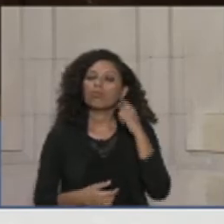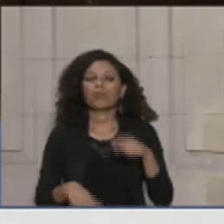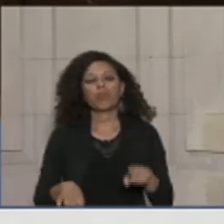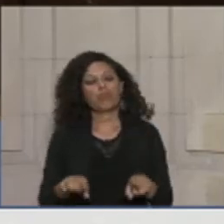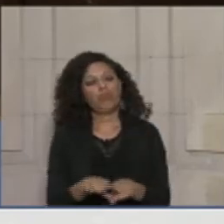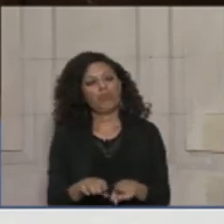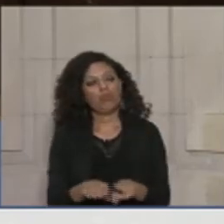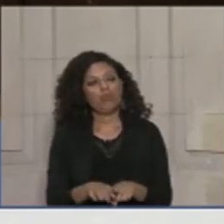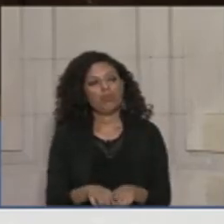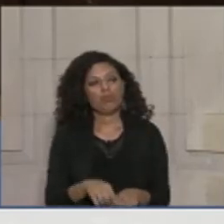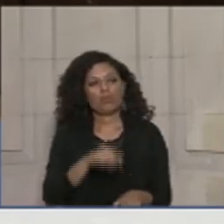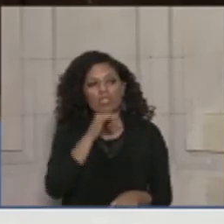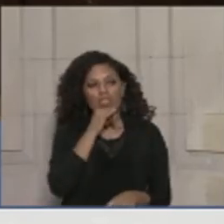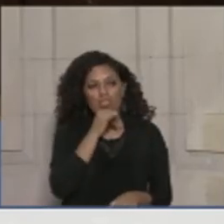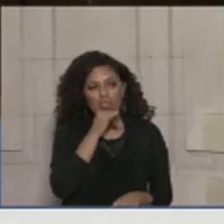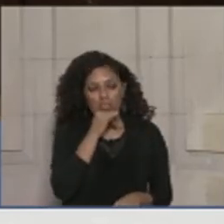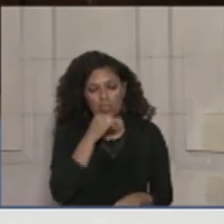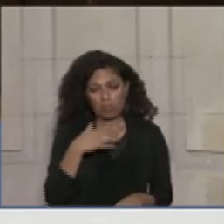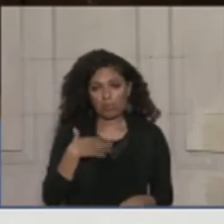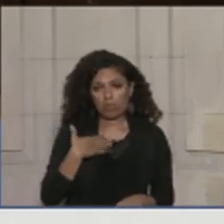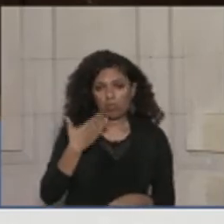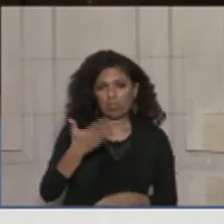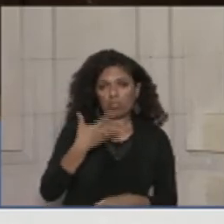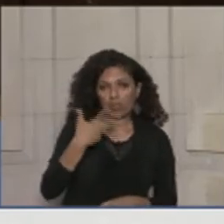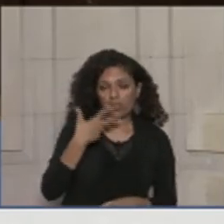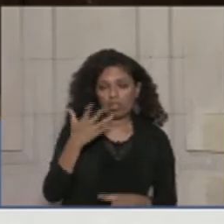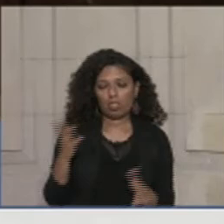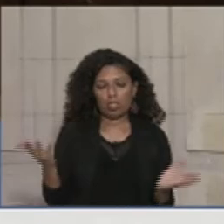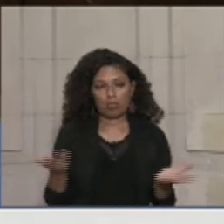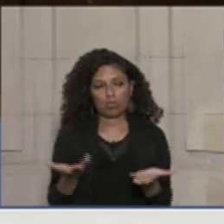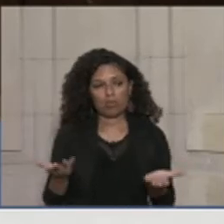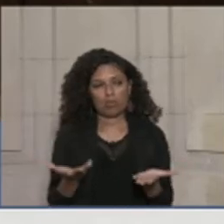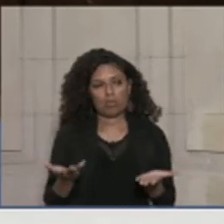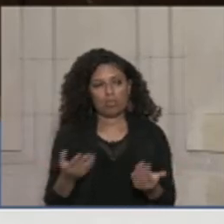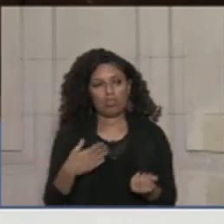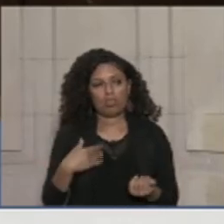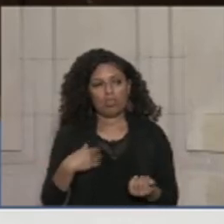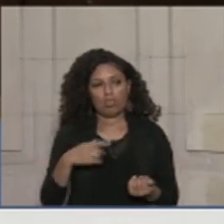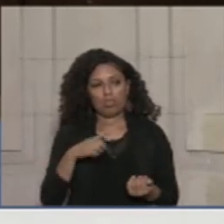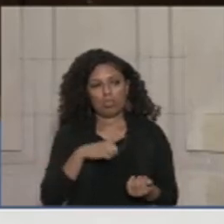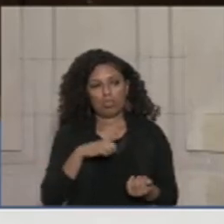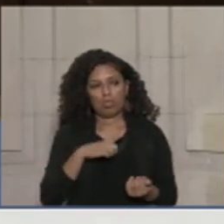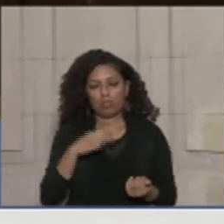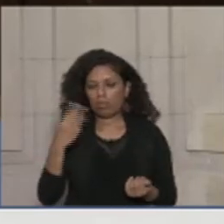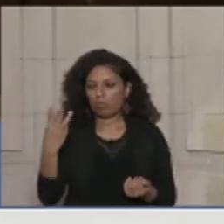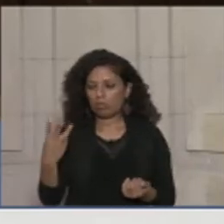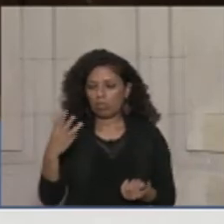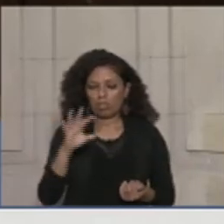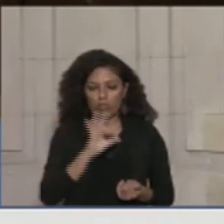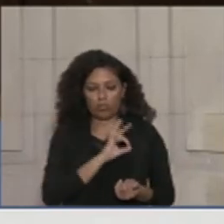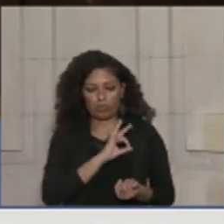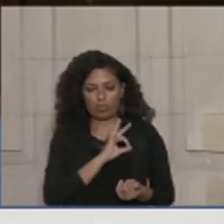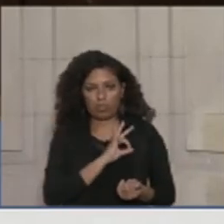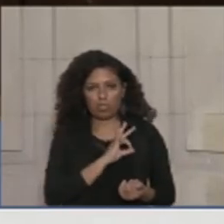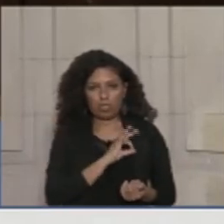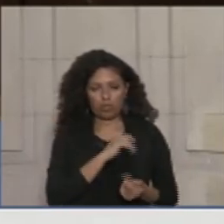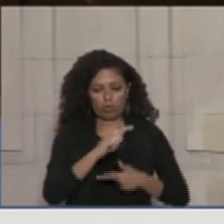deputado, era o exemplo que eu queria trazer à baila. Na realidade, eu tenho 3 policiais militares